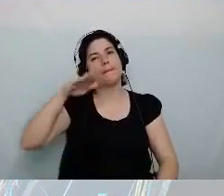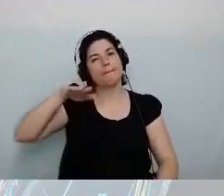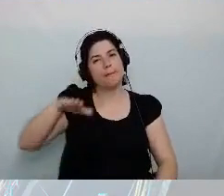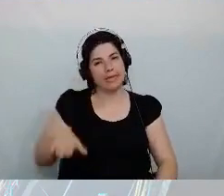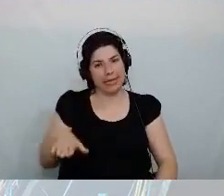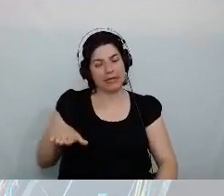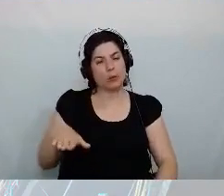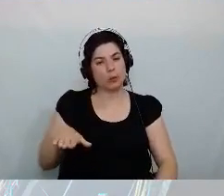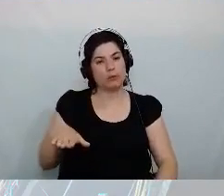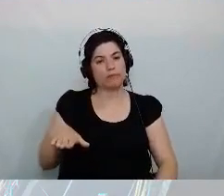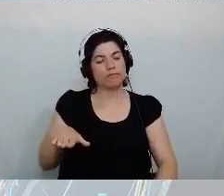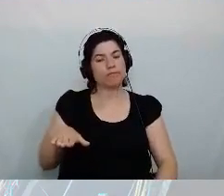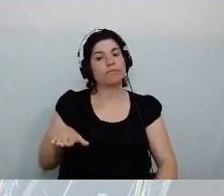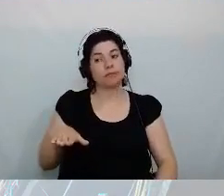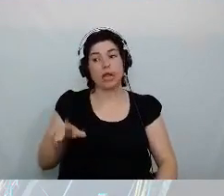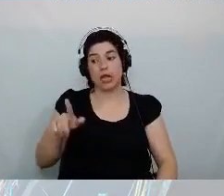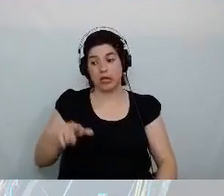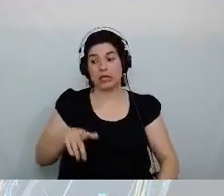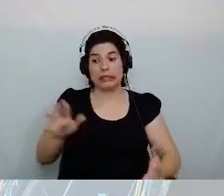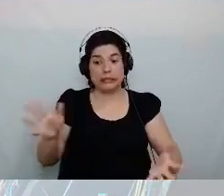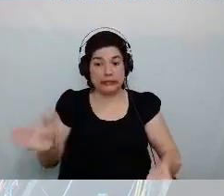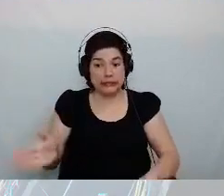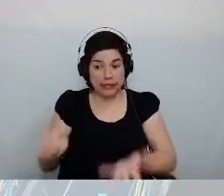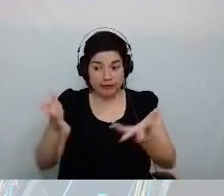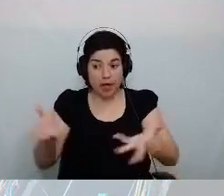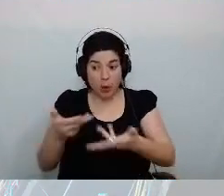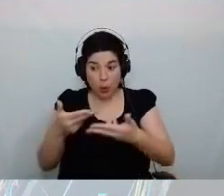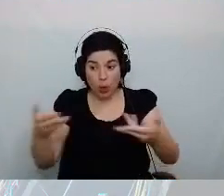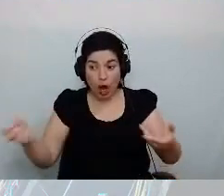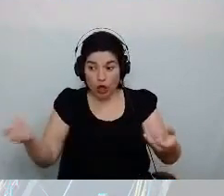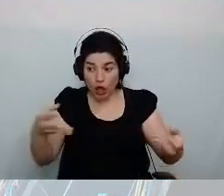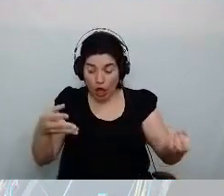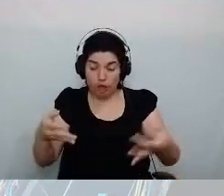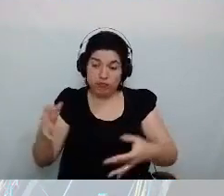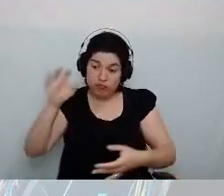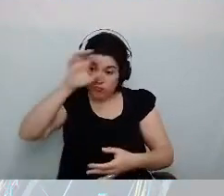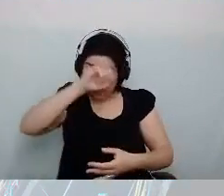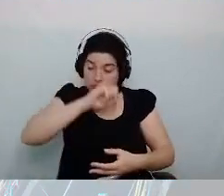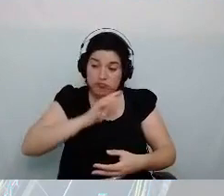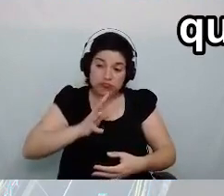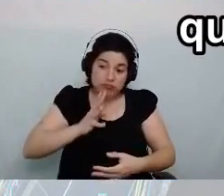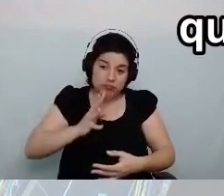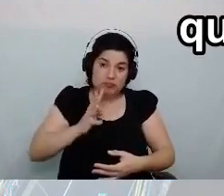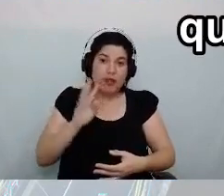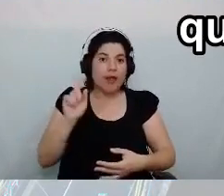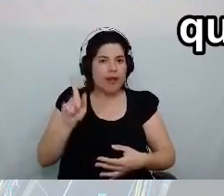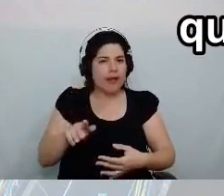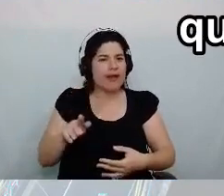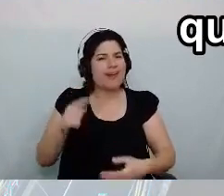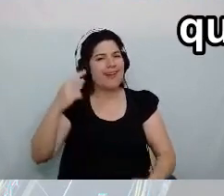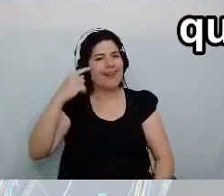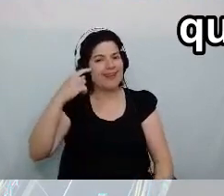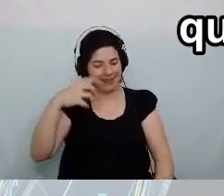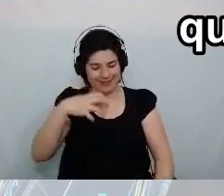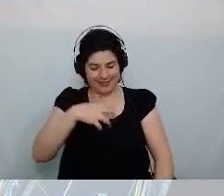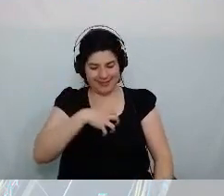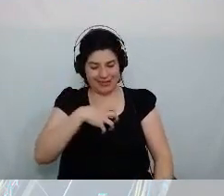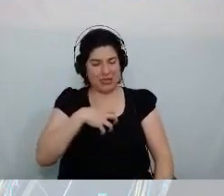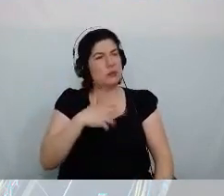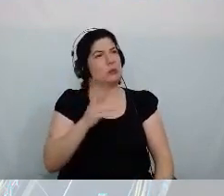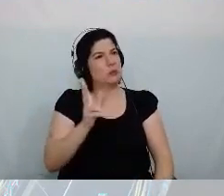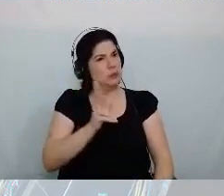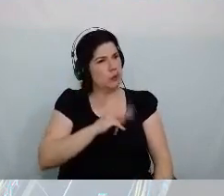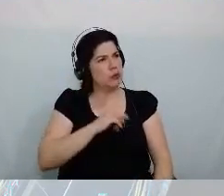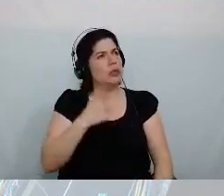gente era incentivado a descobrir coisas novas. Certo? Falar, quem tem aquele sentimento de, nossa, quando eu era criança eu era